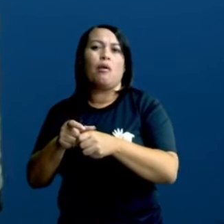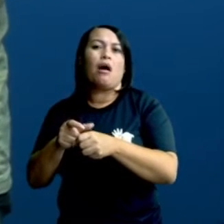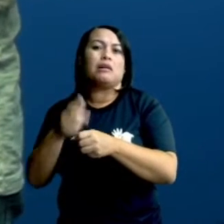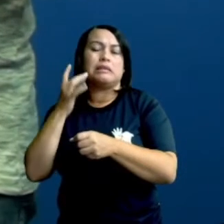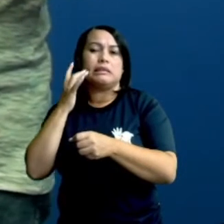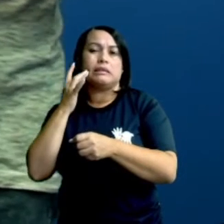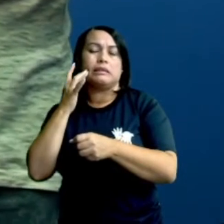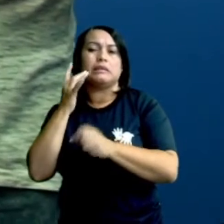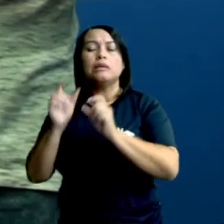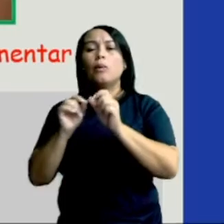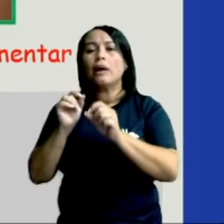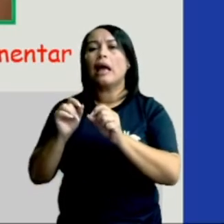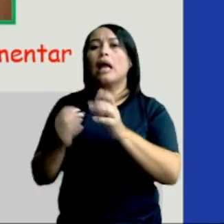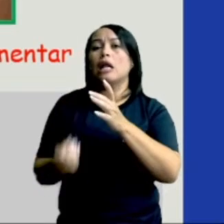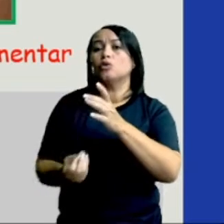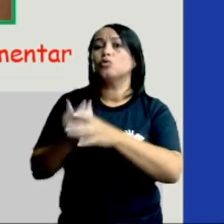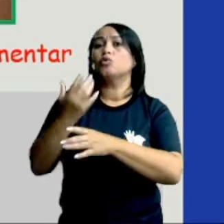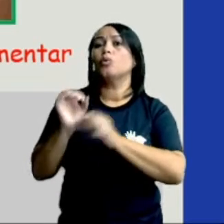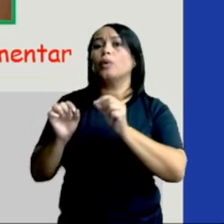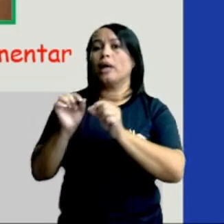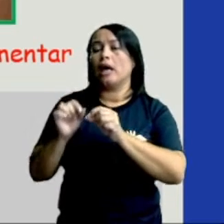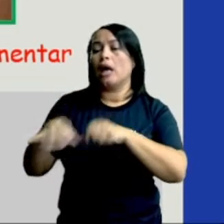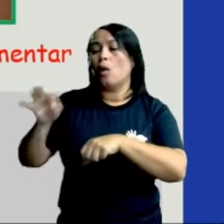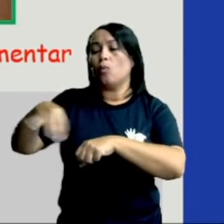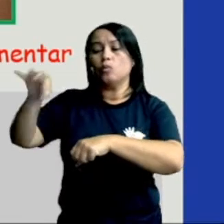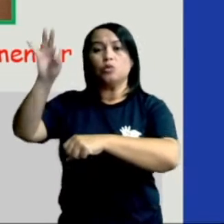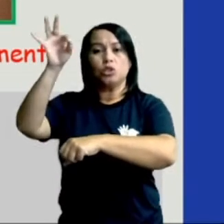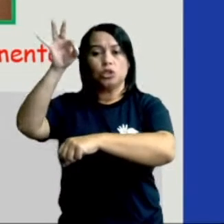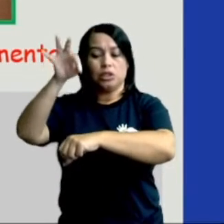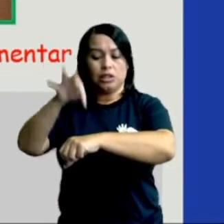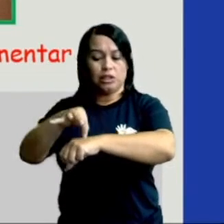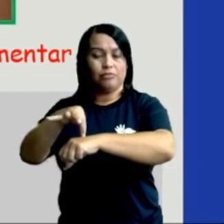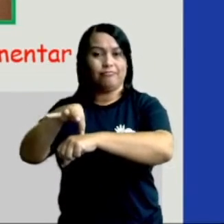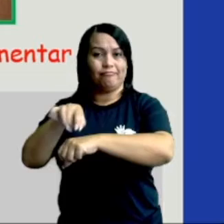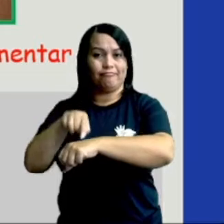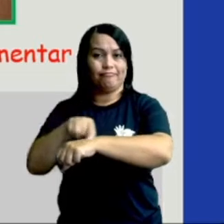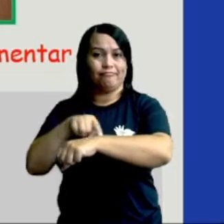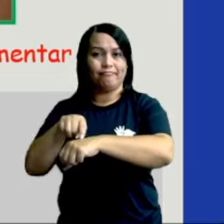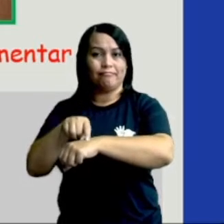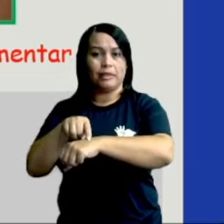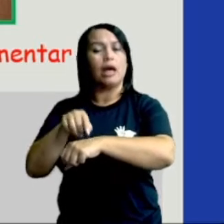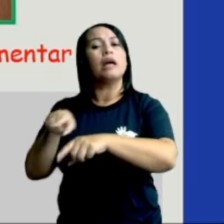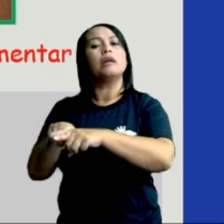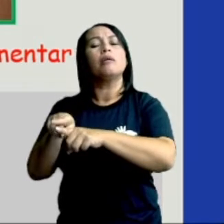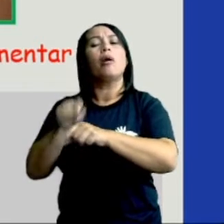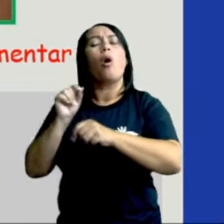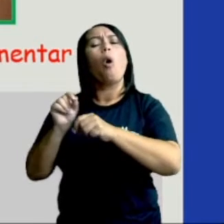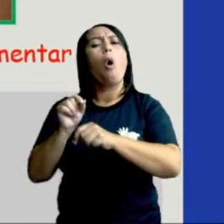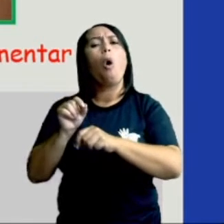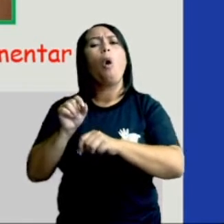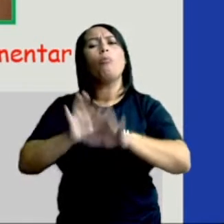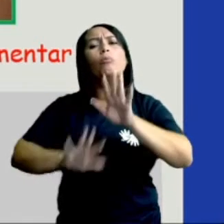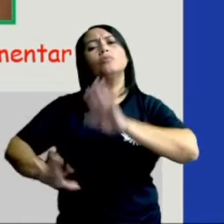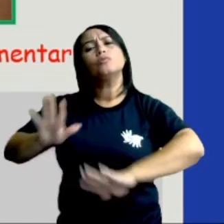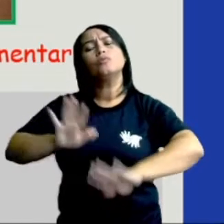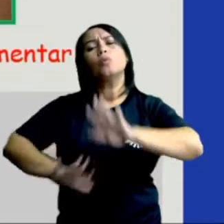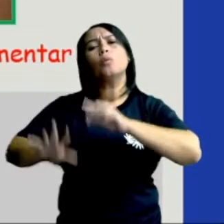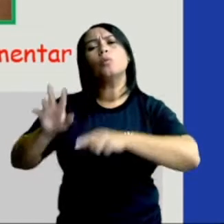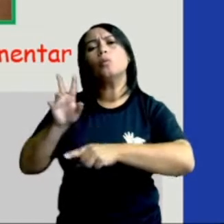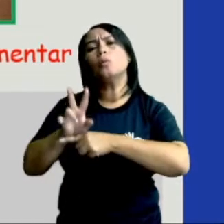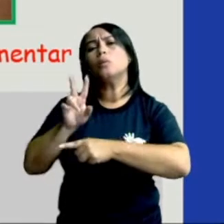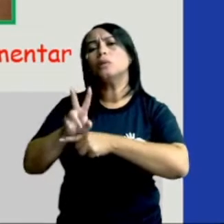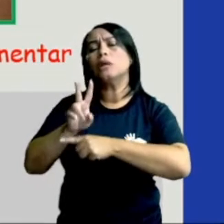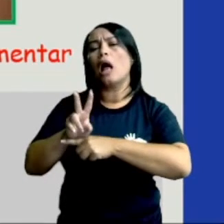fechá-la. Essa ferida surge no ponto em que o mosquito picou a pessoa. E o tratamento dela, pessoal,